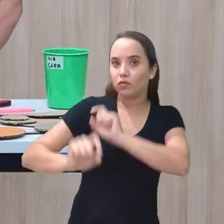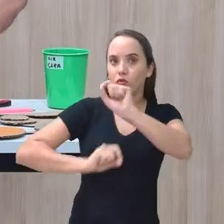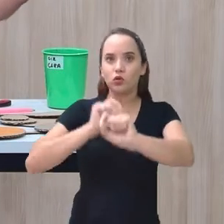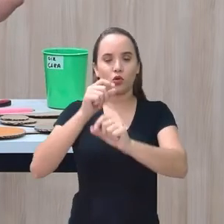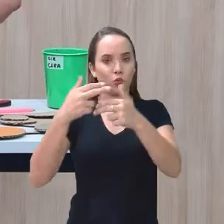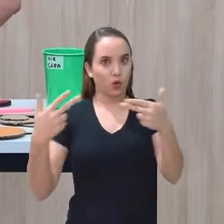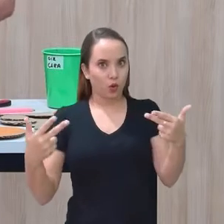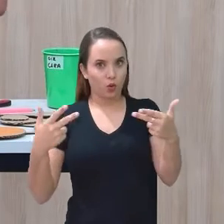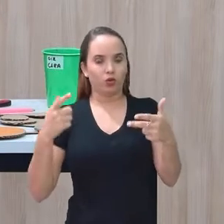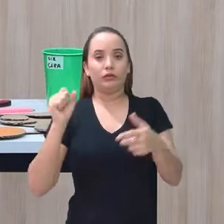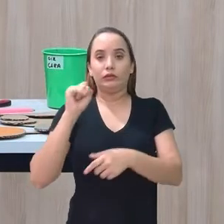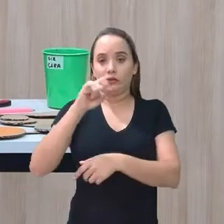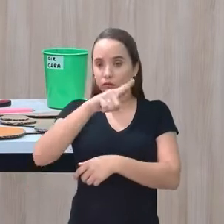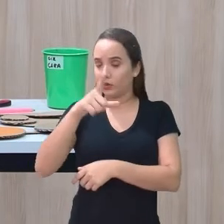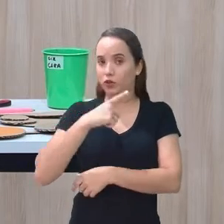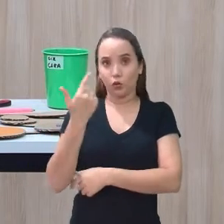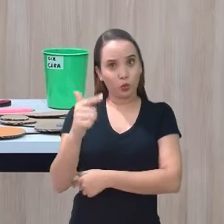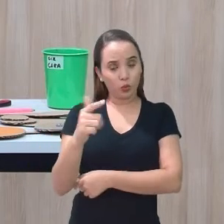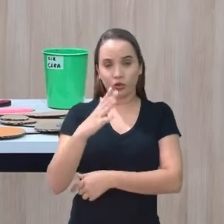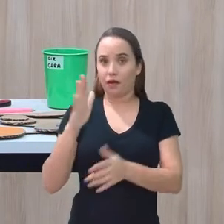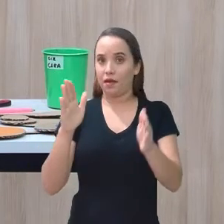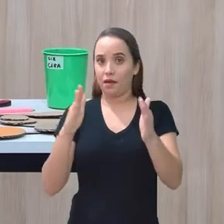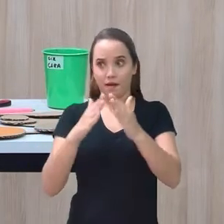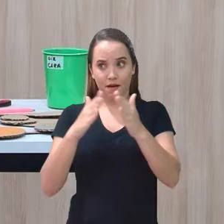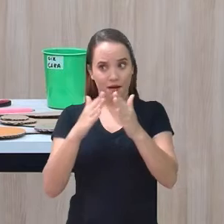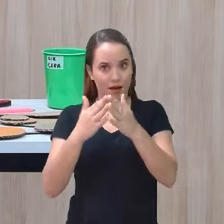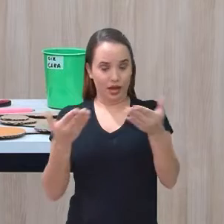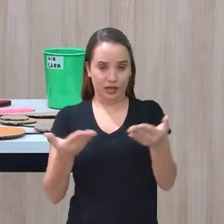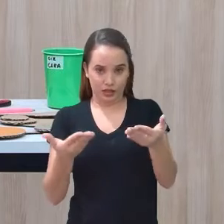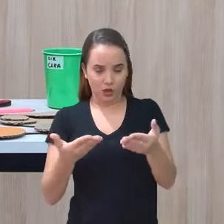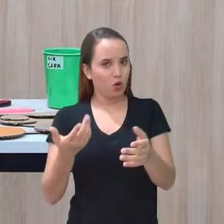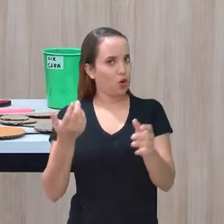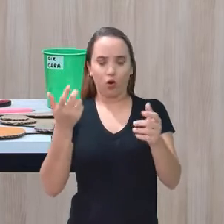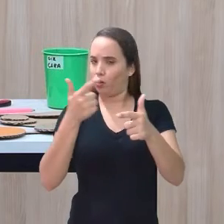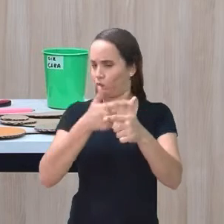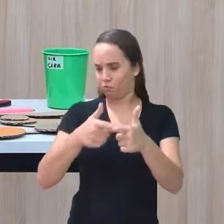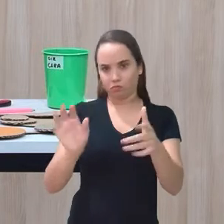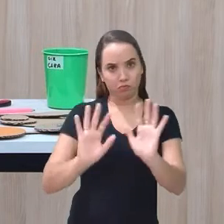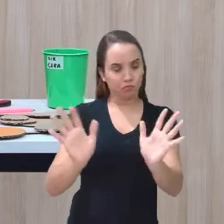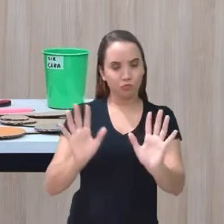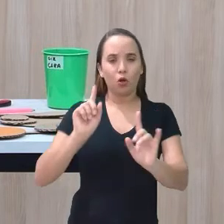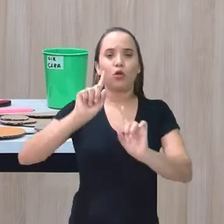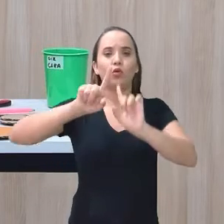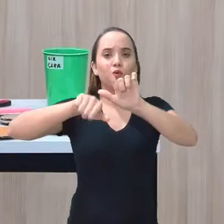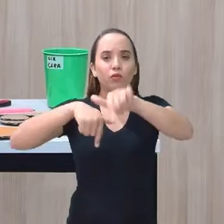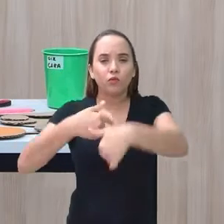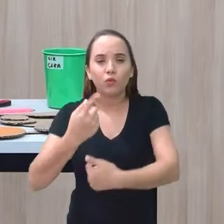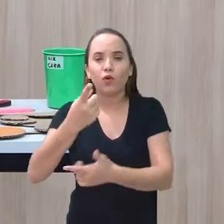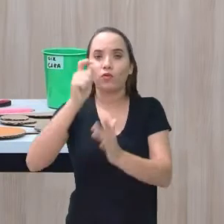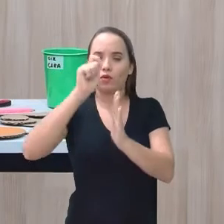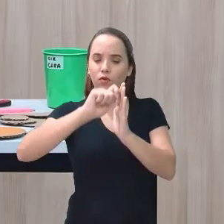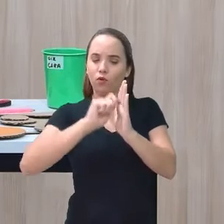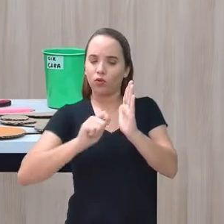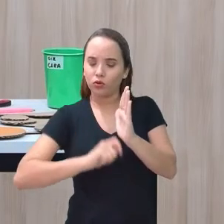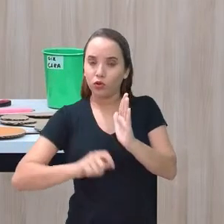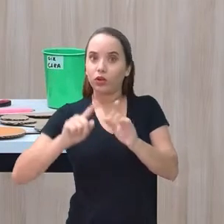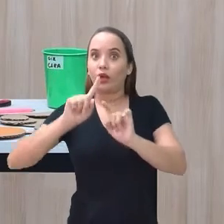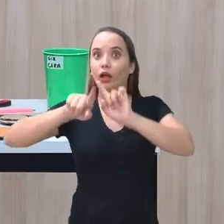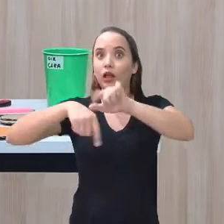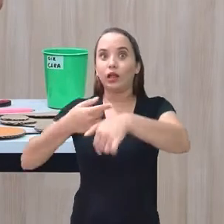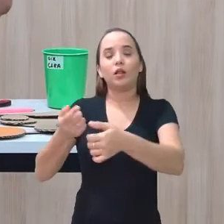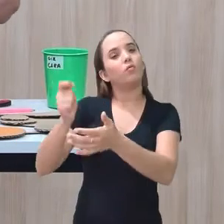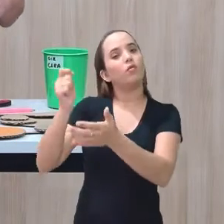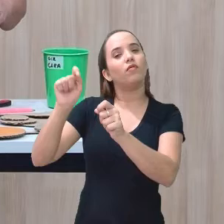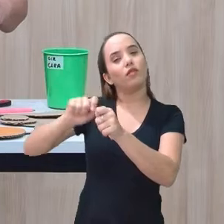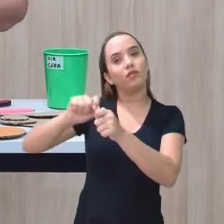agora, não tem problema. Vocês, no finalzinho da aula, vão anotar e vão construir depois. Nós hoje, através de